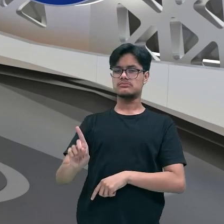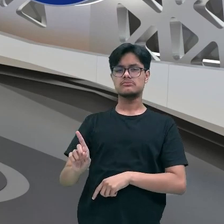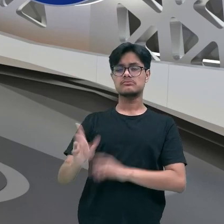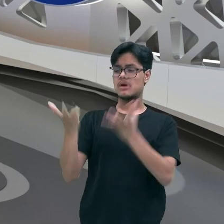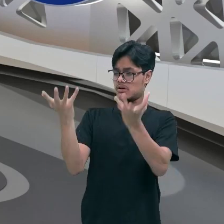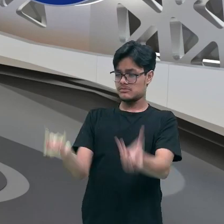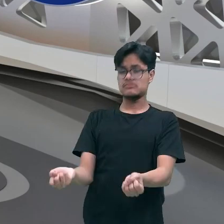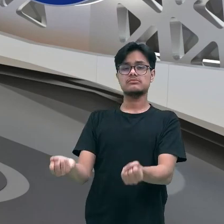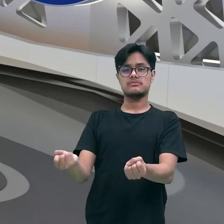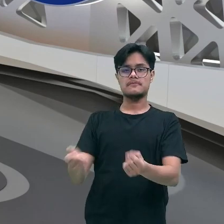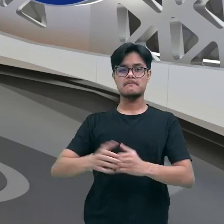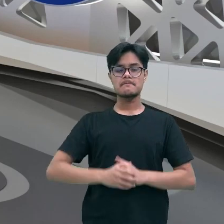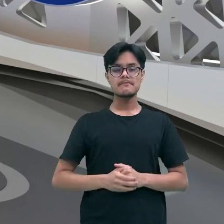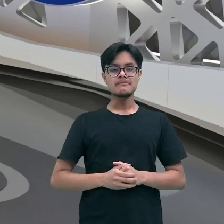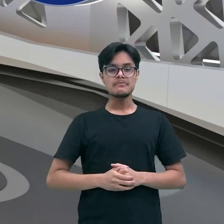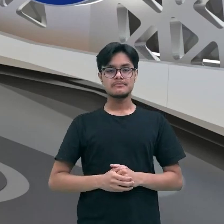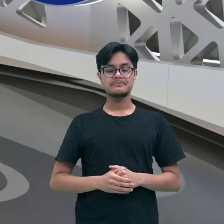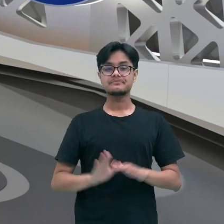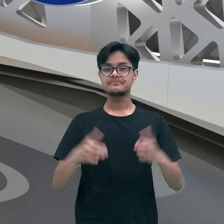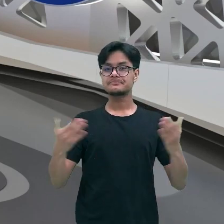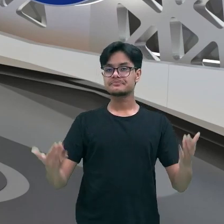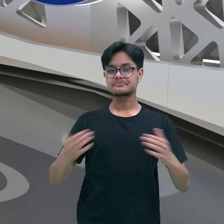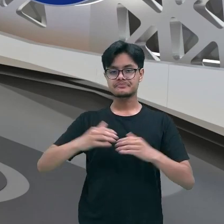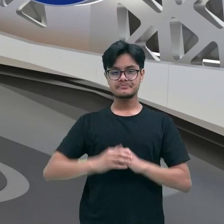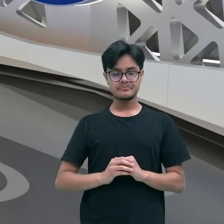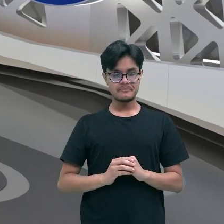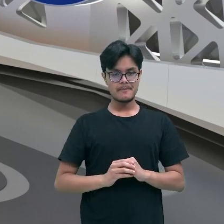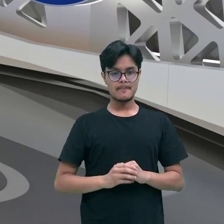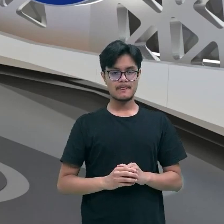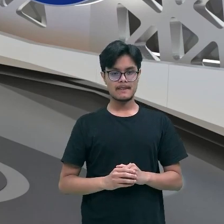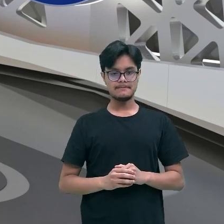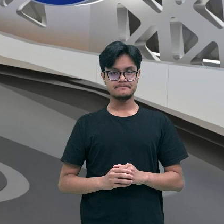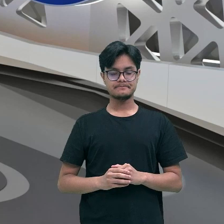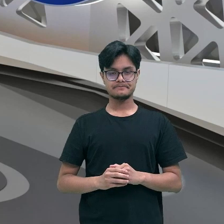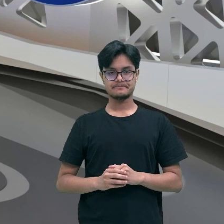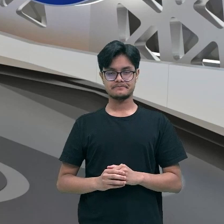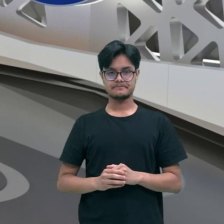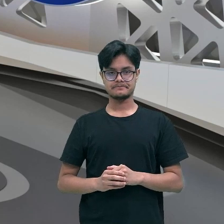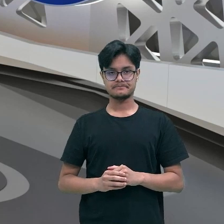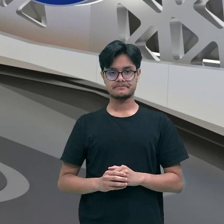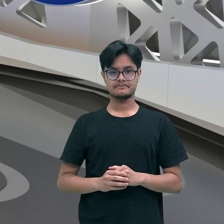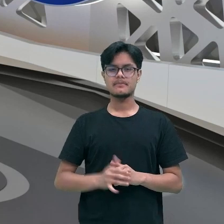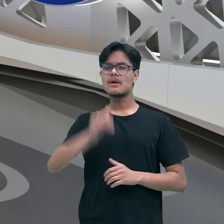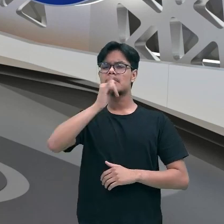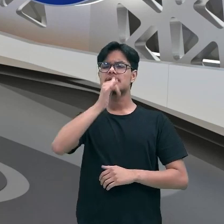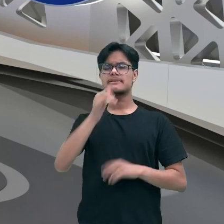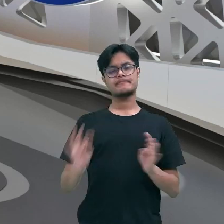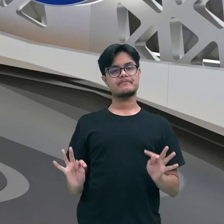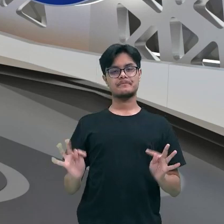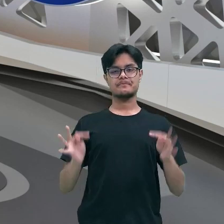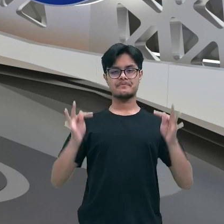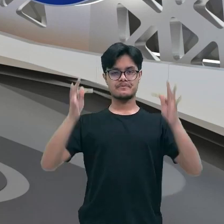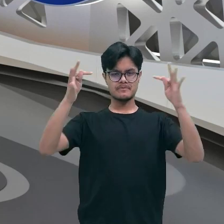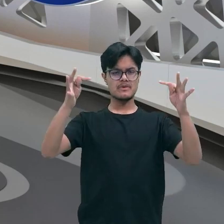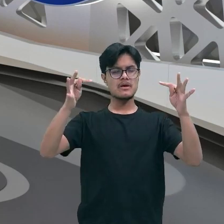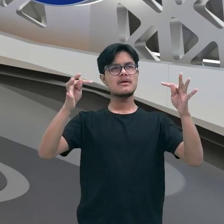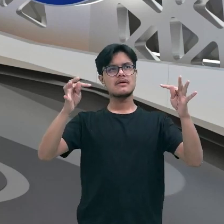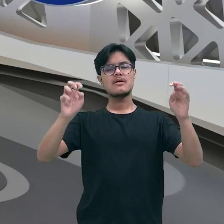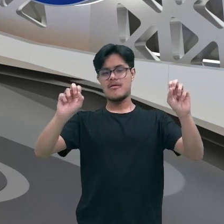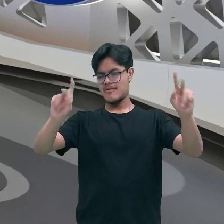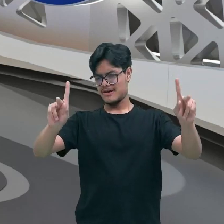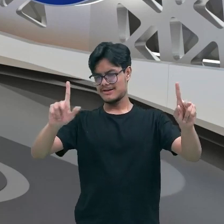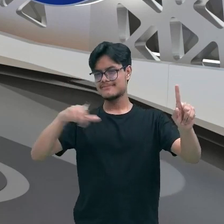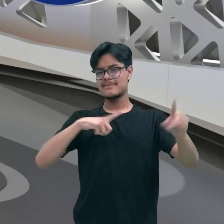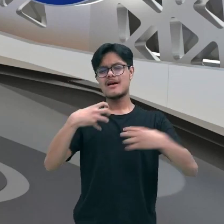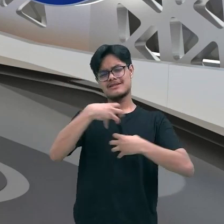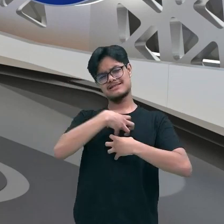as suas preferências. E indo adiante, né, acredito que a questão da tecnologia tem aflorado cada vez